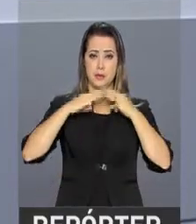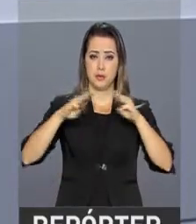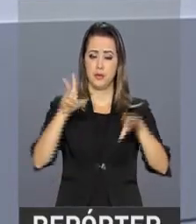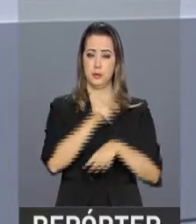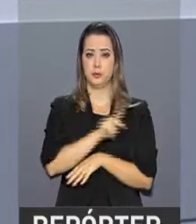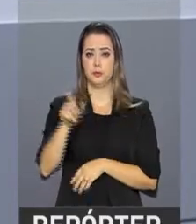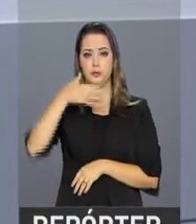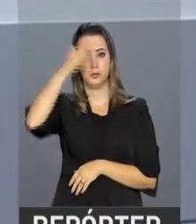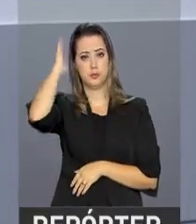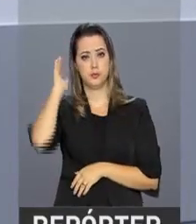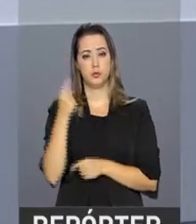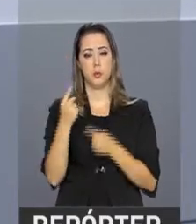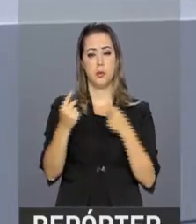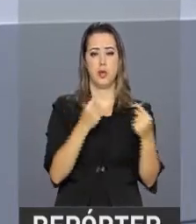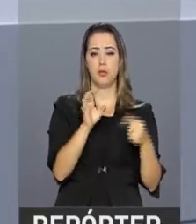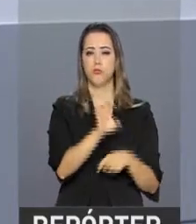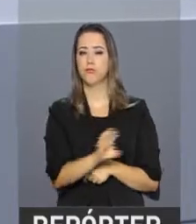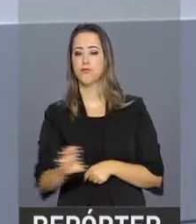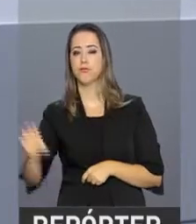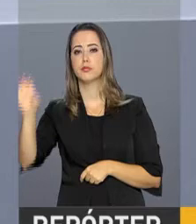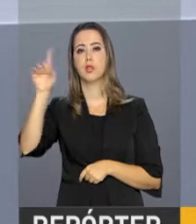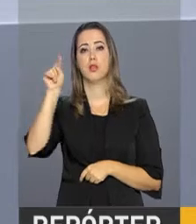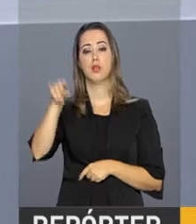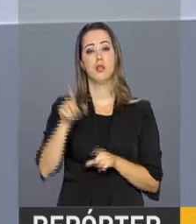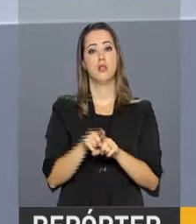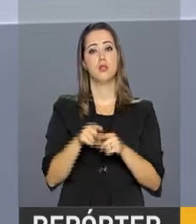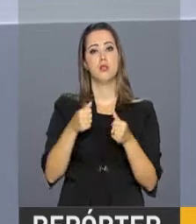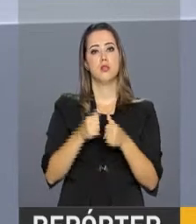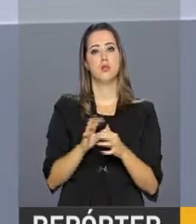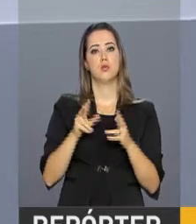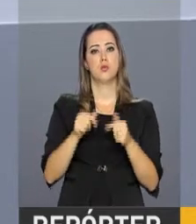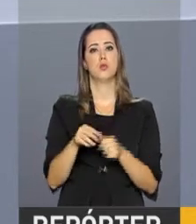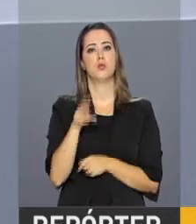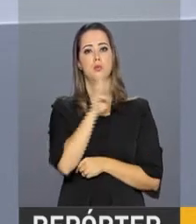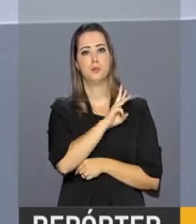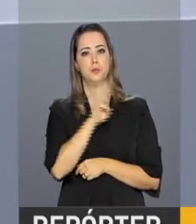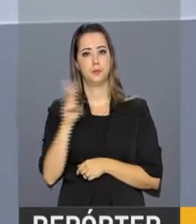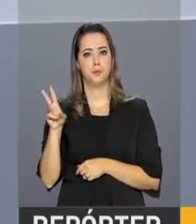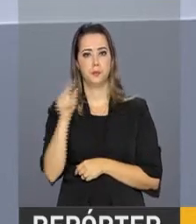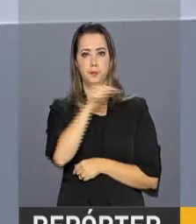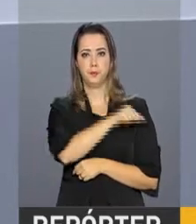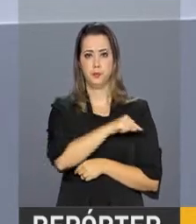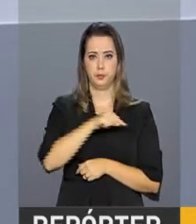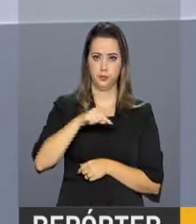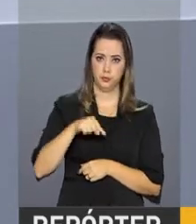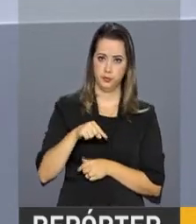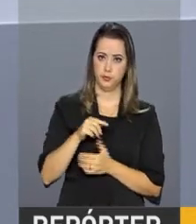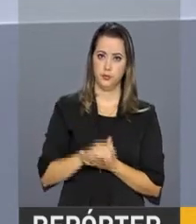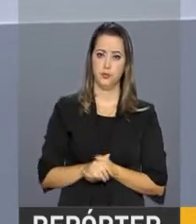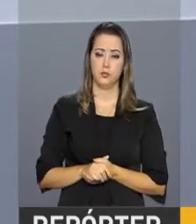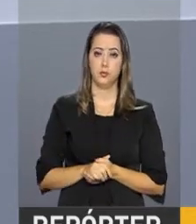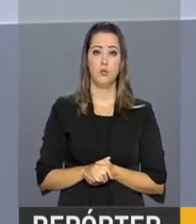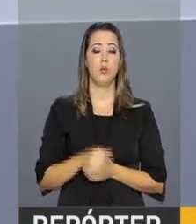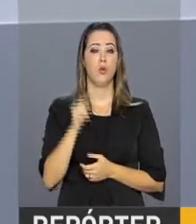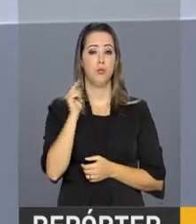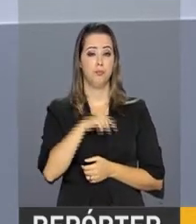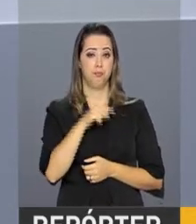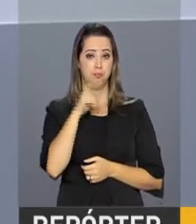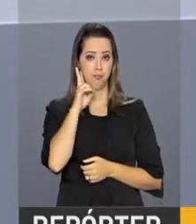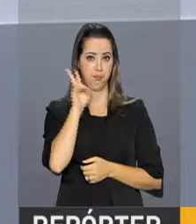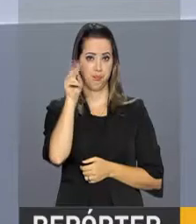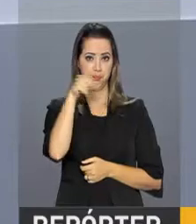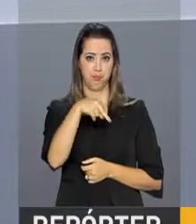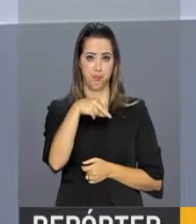do presidente michel temer para cada região estão disponíveis na íntegra no site da rede nacional de rádios no endereço aparece